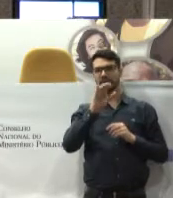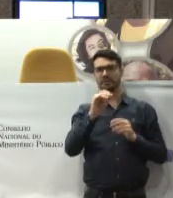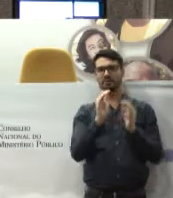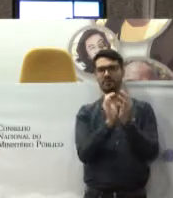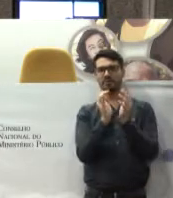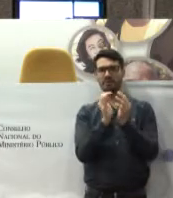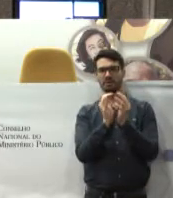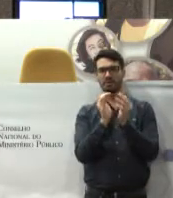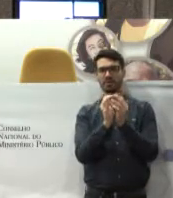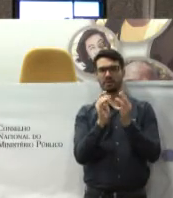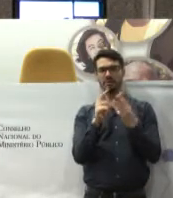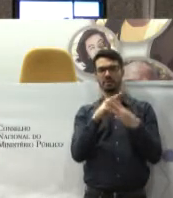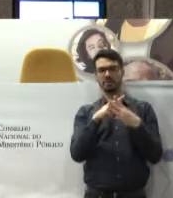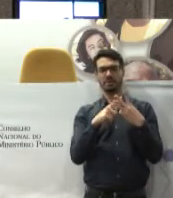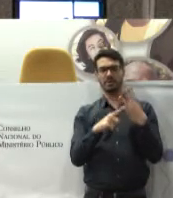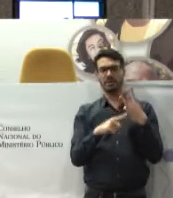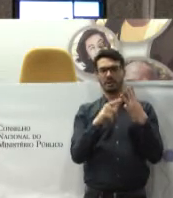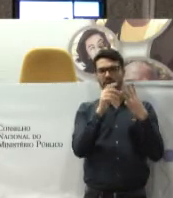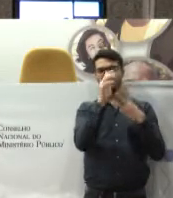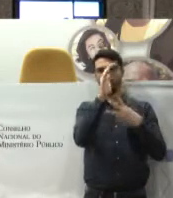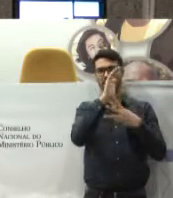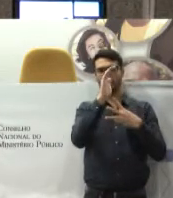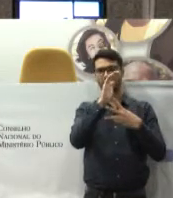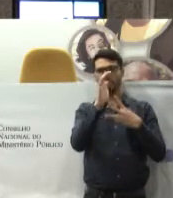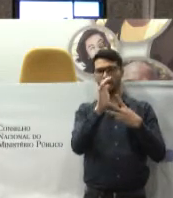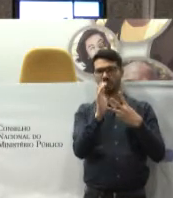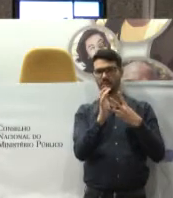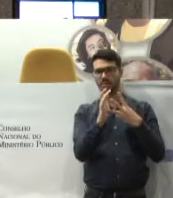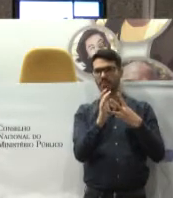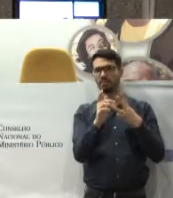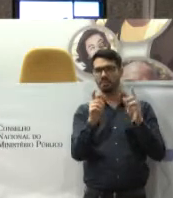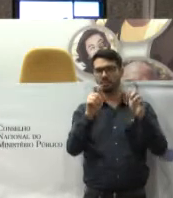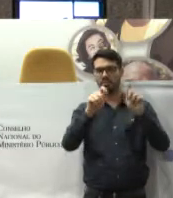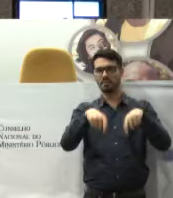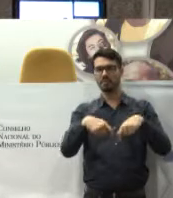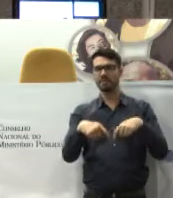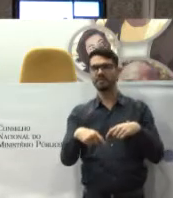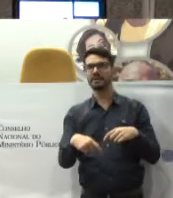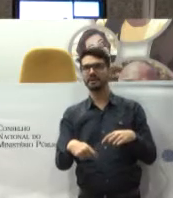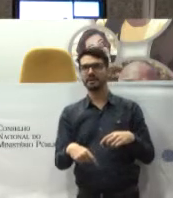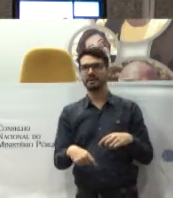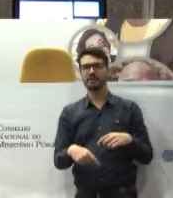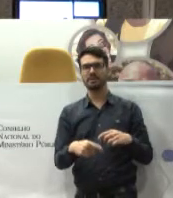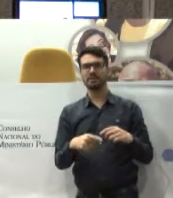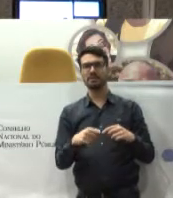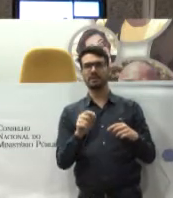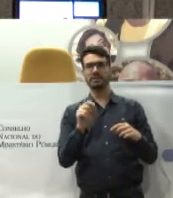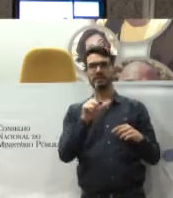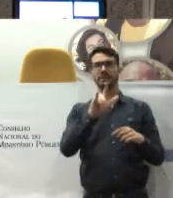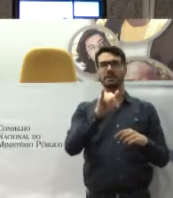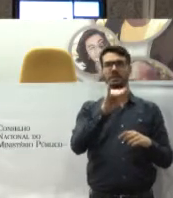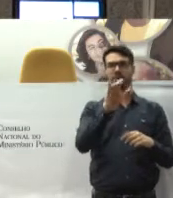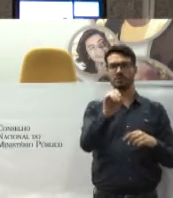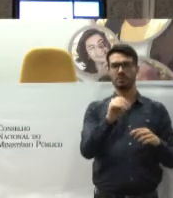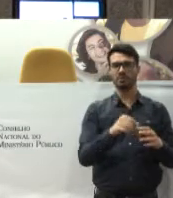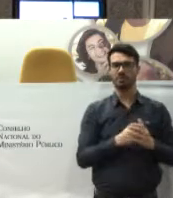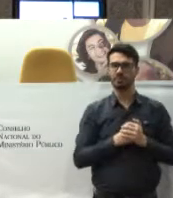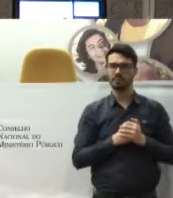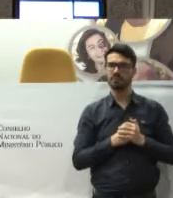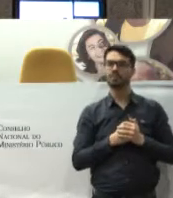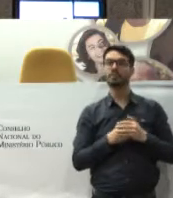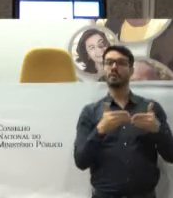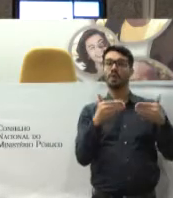em 3 subgrupos, há três possibilidades de se visualizar esses litígios, de acordo